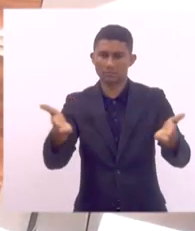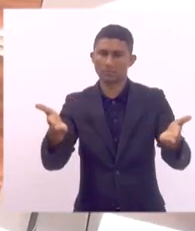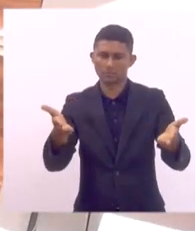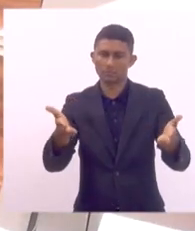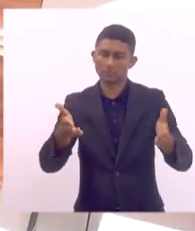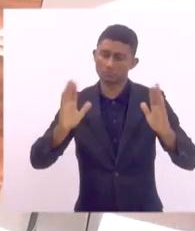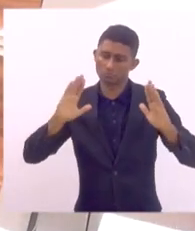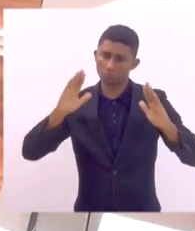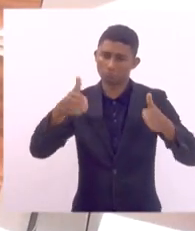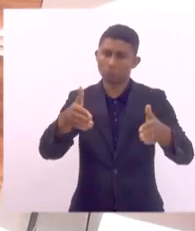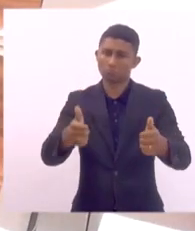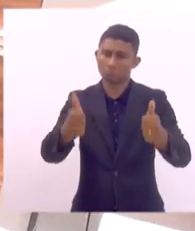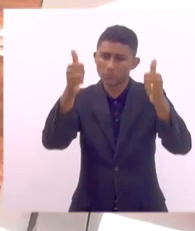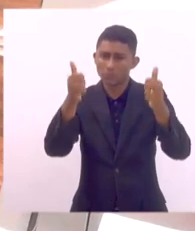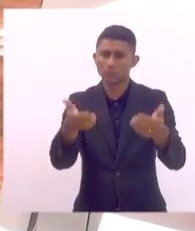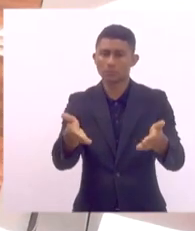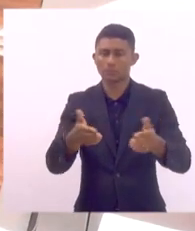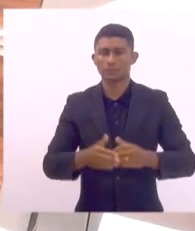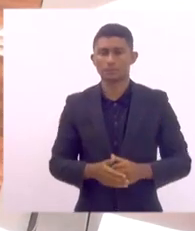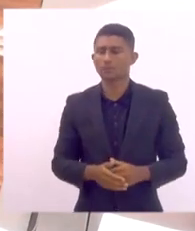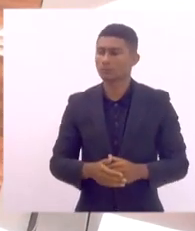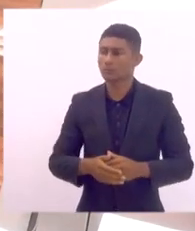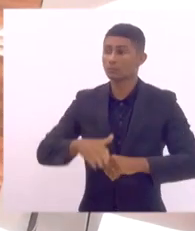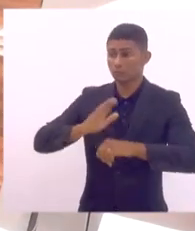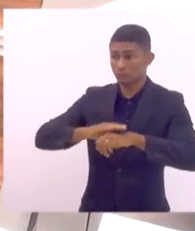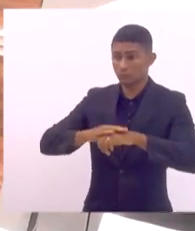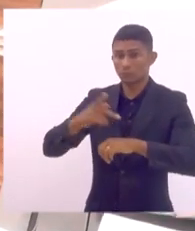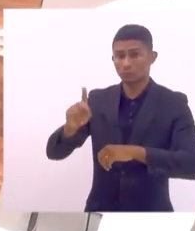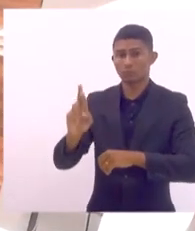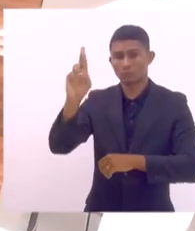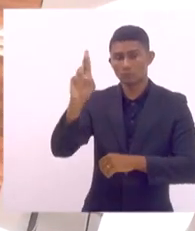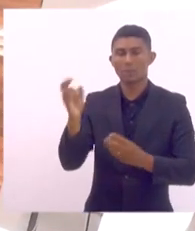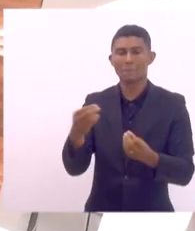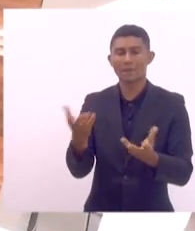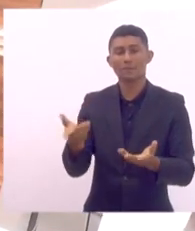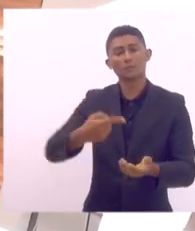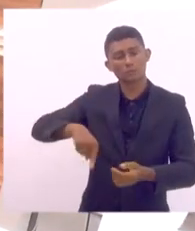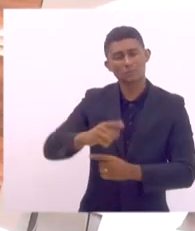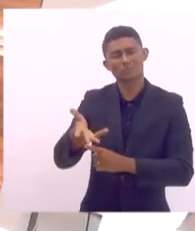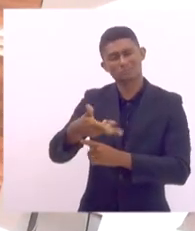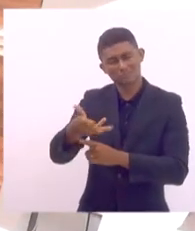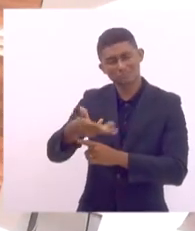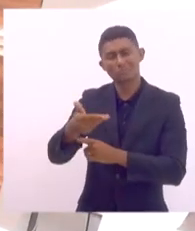Não, é só, o autor, para que a gente possa dar uma agilidade. Não, não.